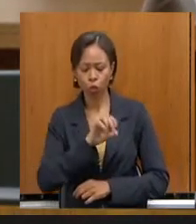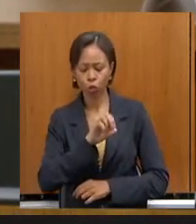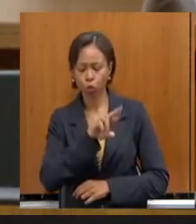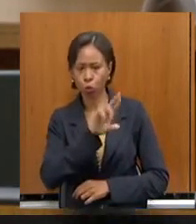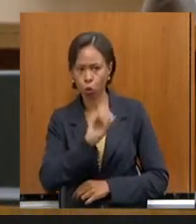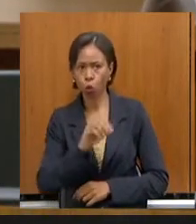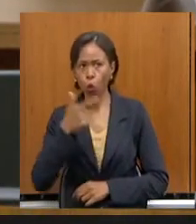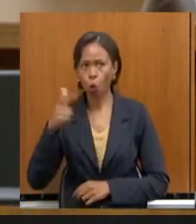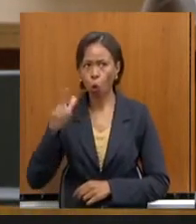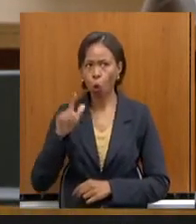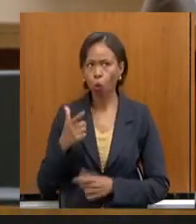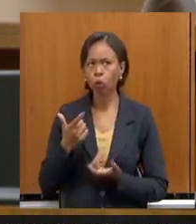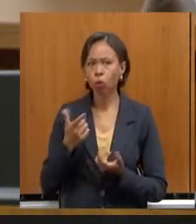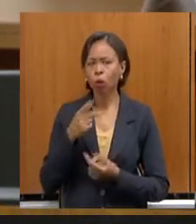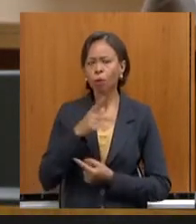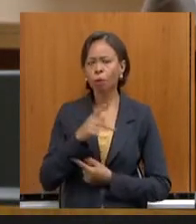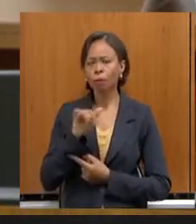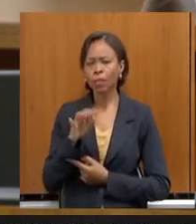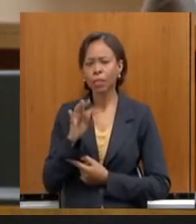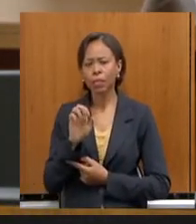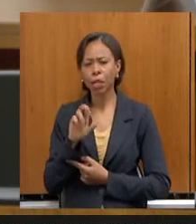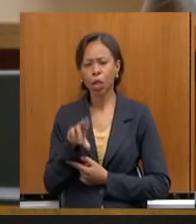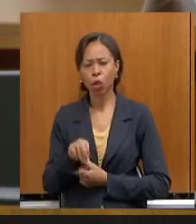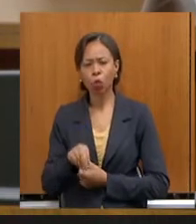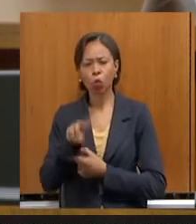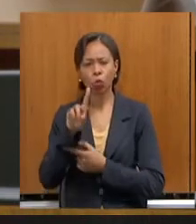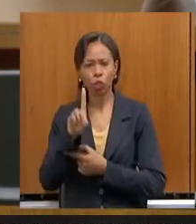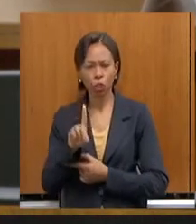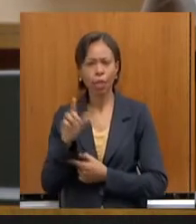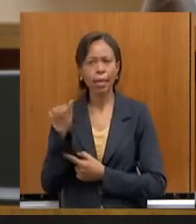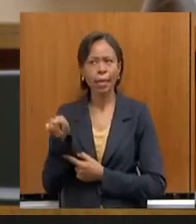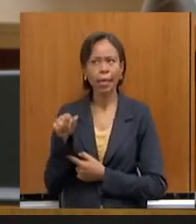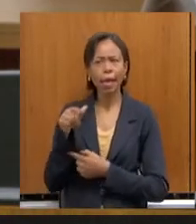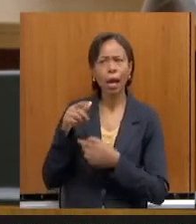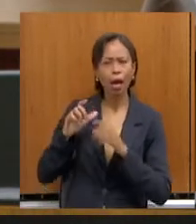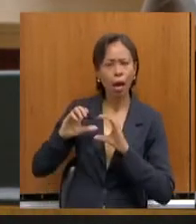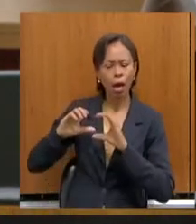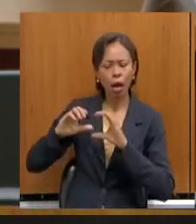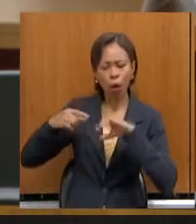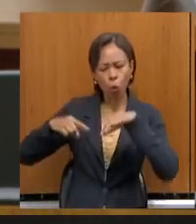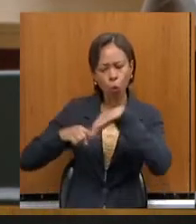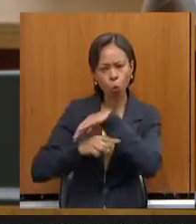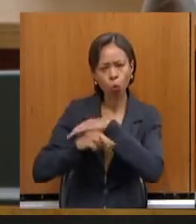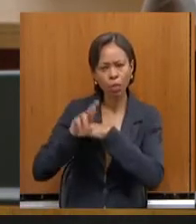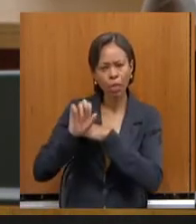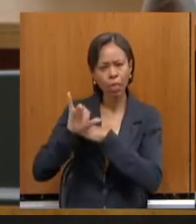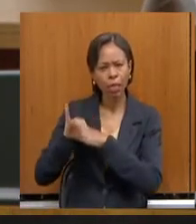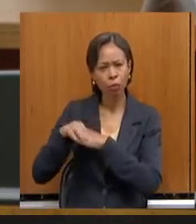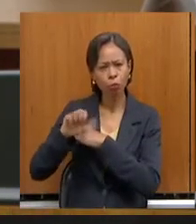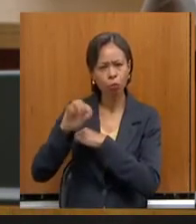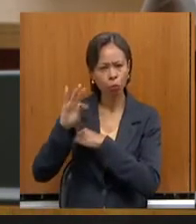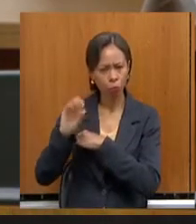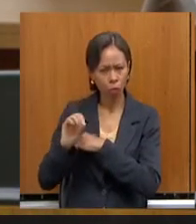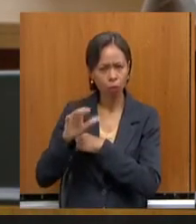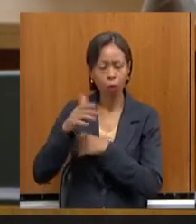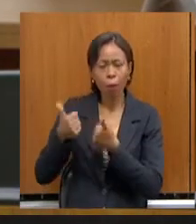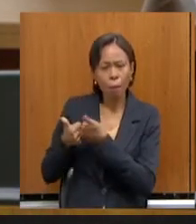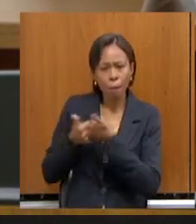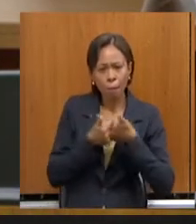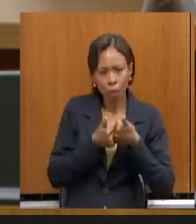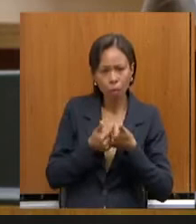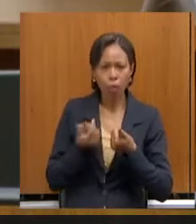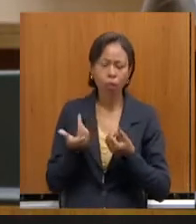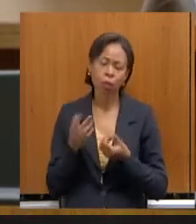natural Peter Lund e a gruta rei do mato nesta unidades aqui próximas na região metropolitana que é